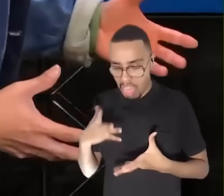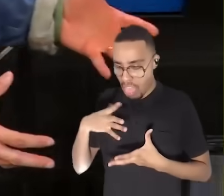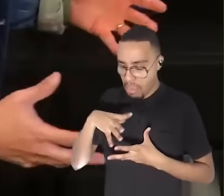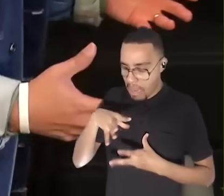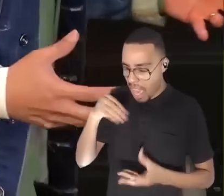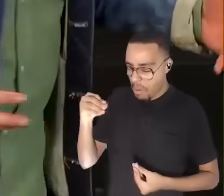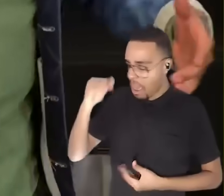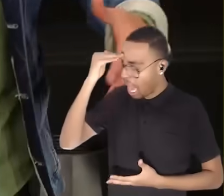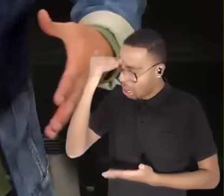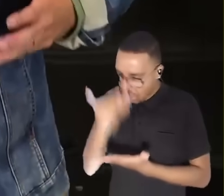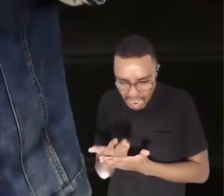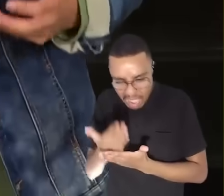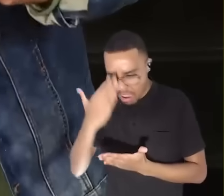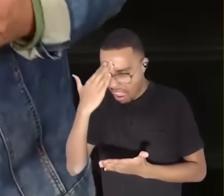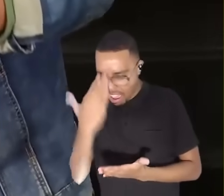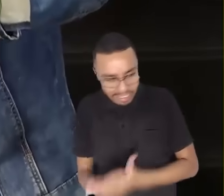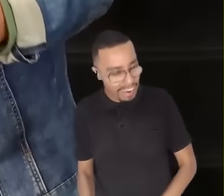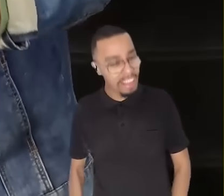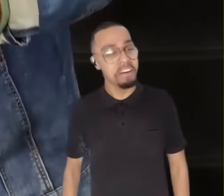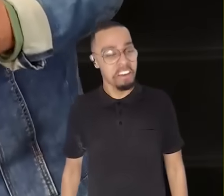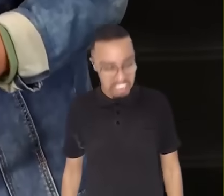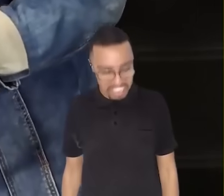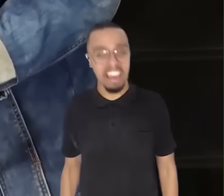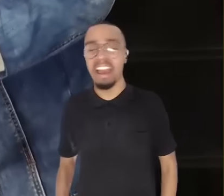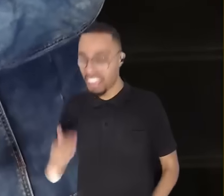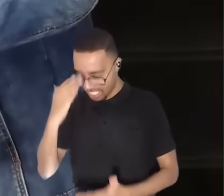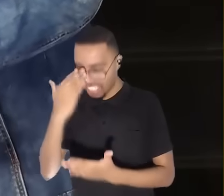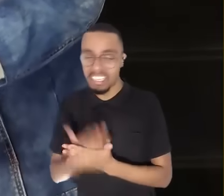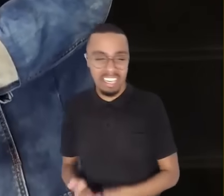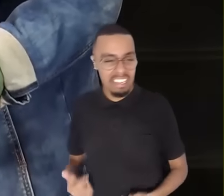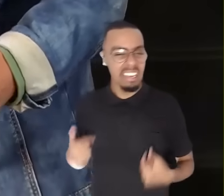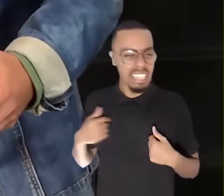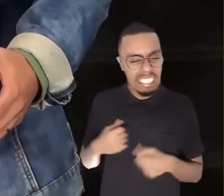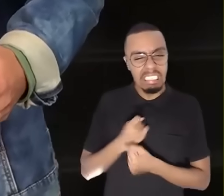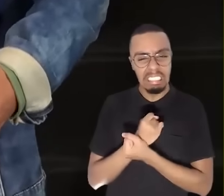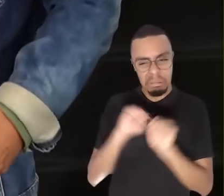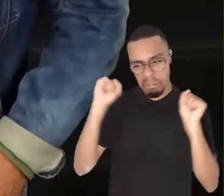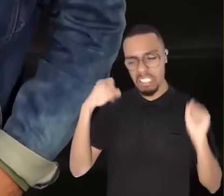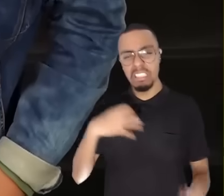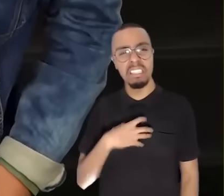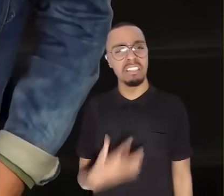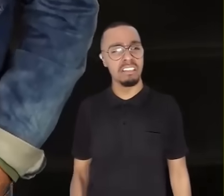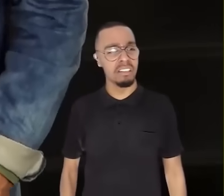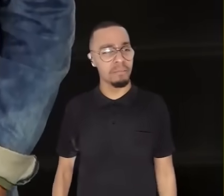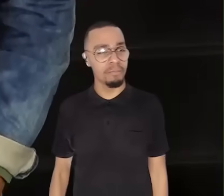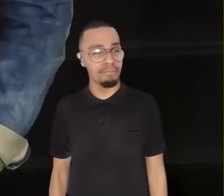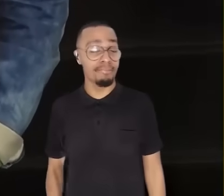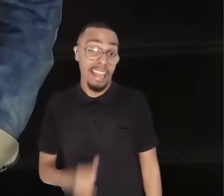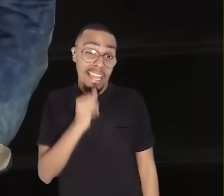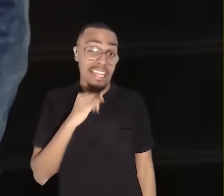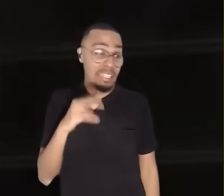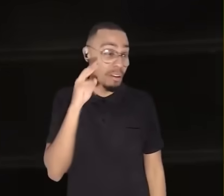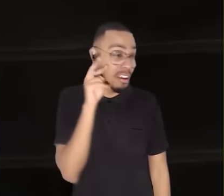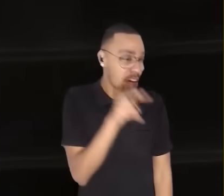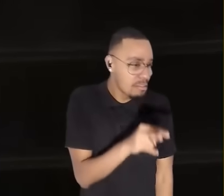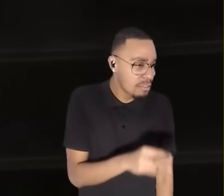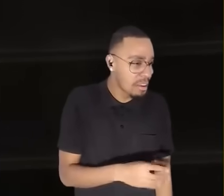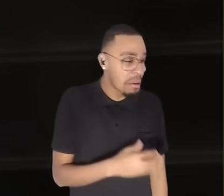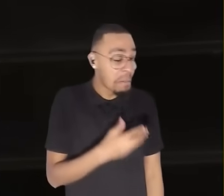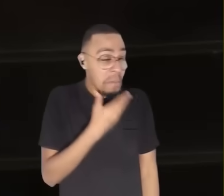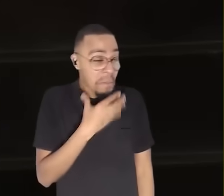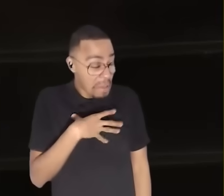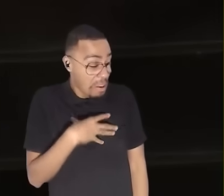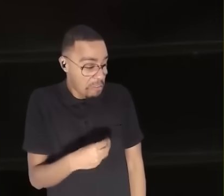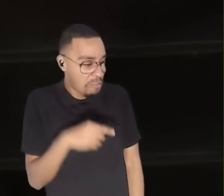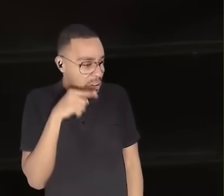alguém desabafando, não. É andar como alguém que crê. É entrar no impossível. É ver meu filho se drogando num quarto e dizer: Deus